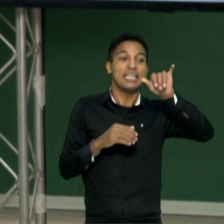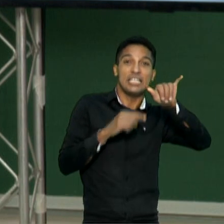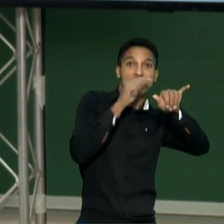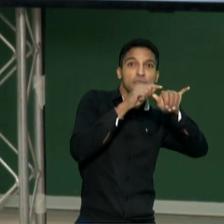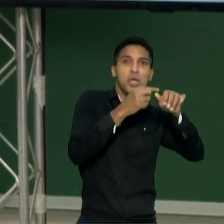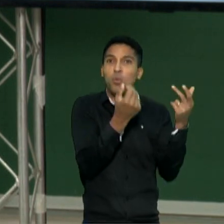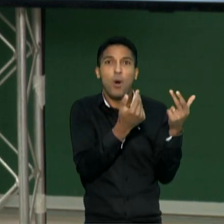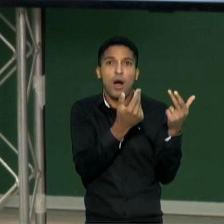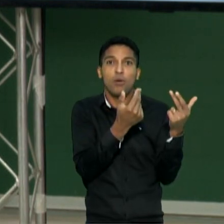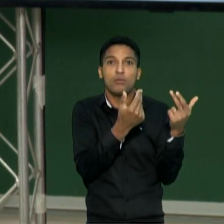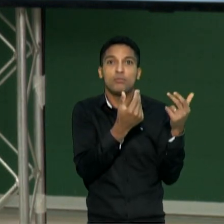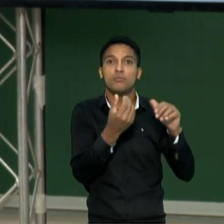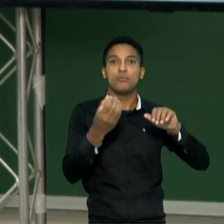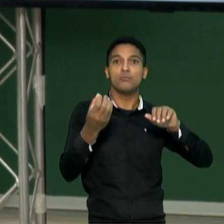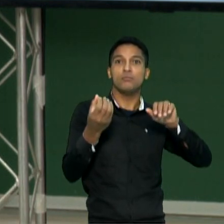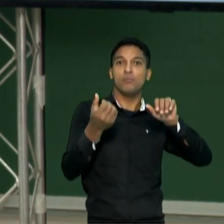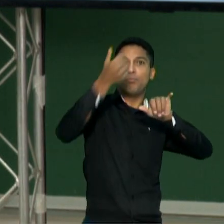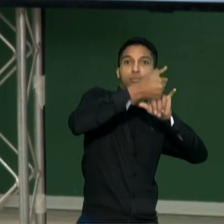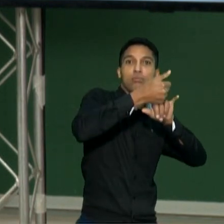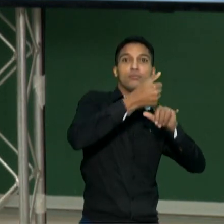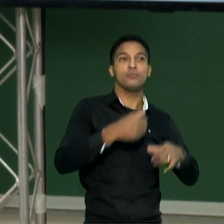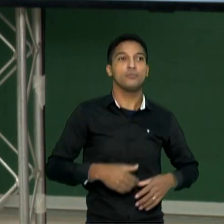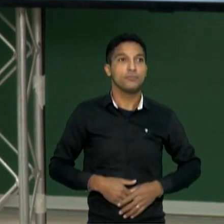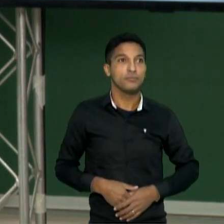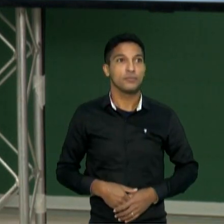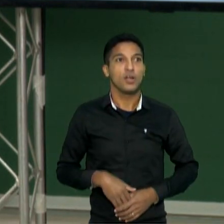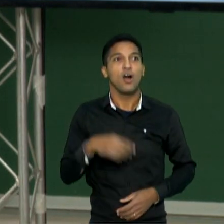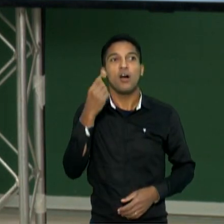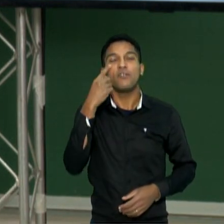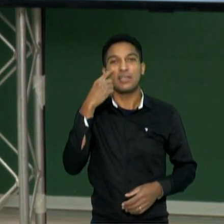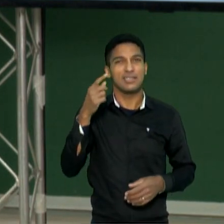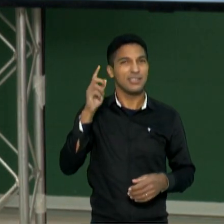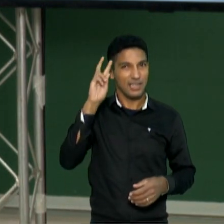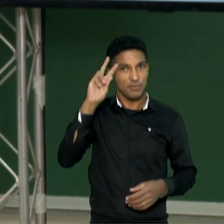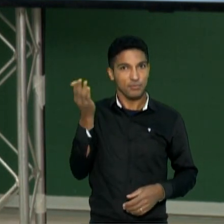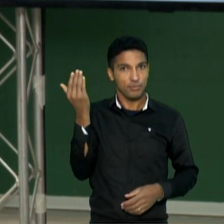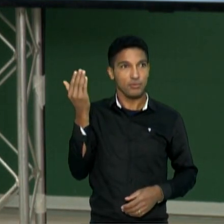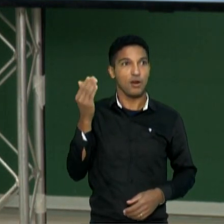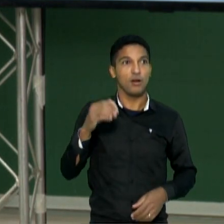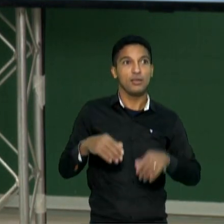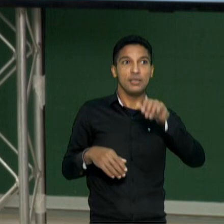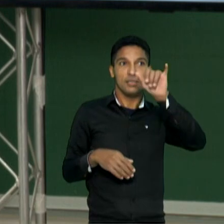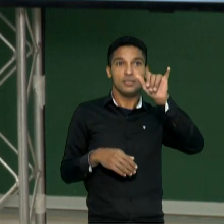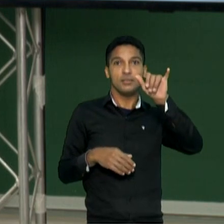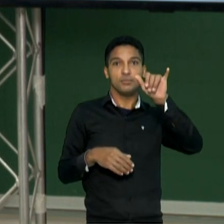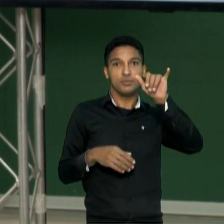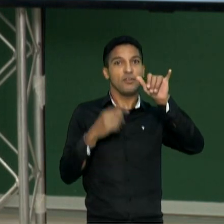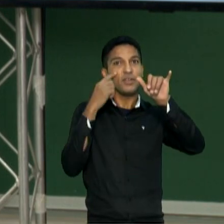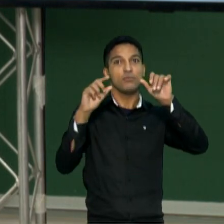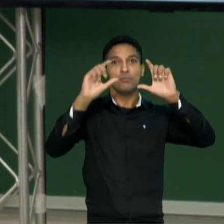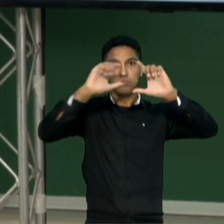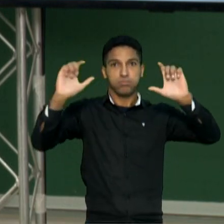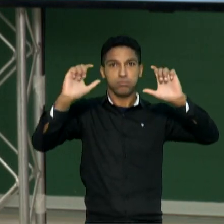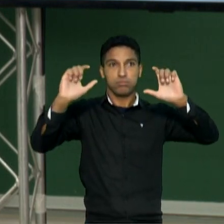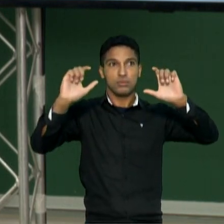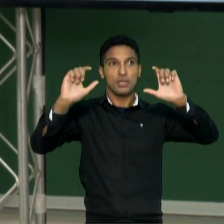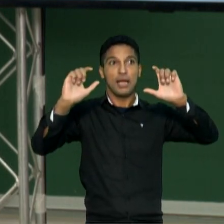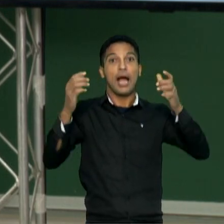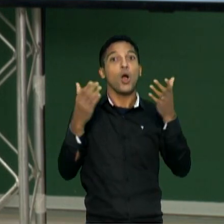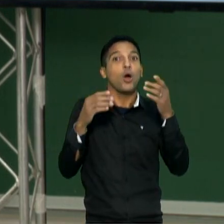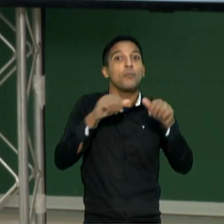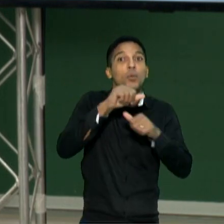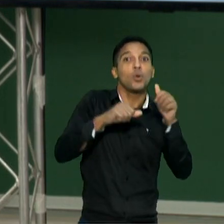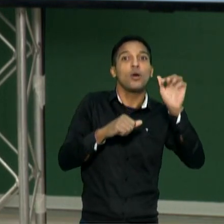aqui no exercício 1, eu tinha aqui o y igual a 9 menos 3x. Y. Nessa aqui eu tenho f de